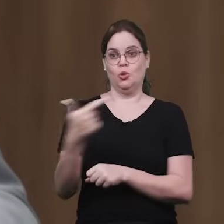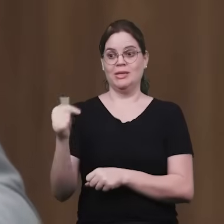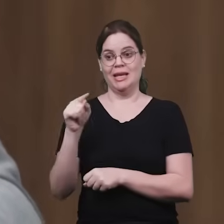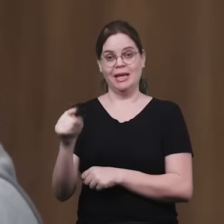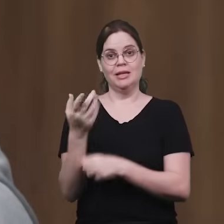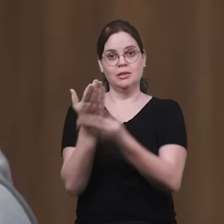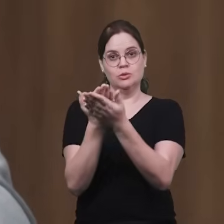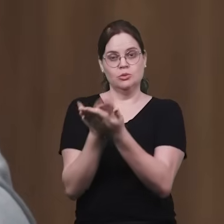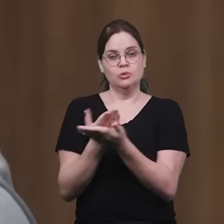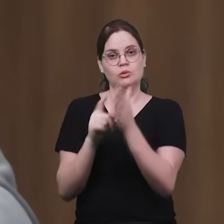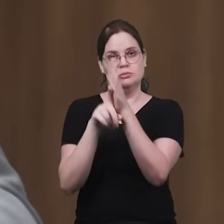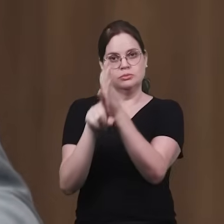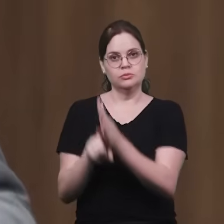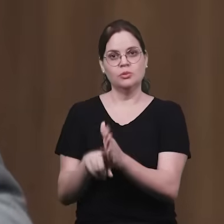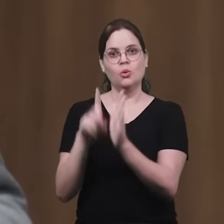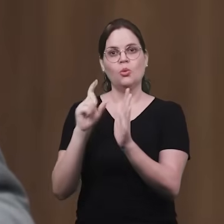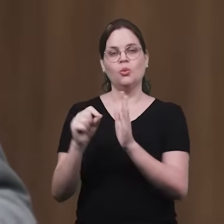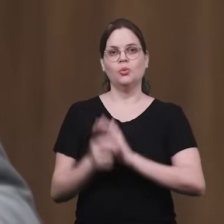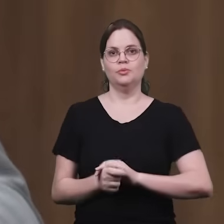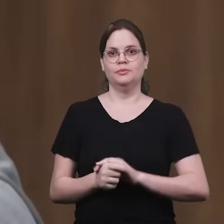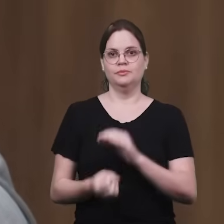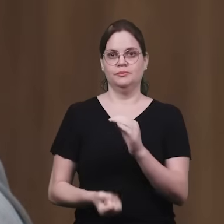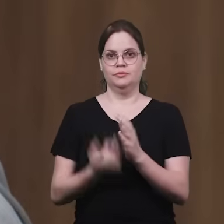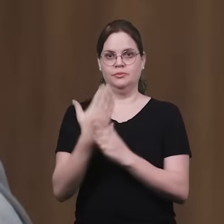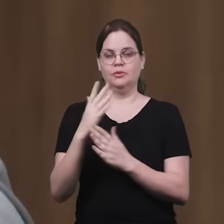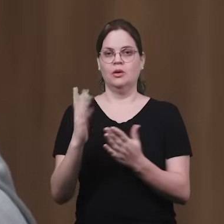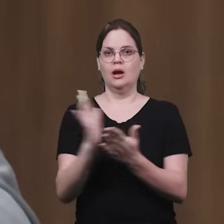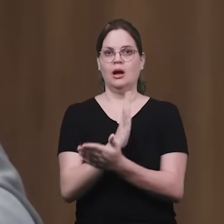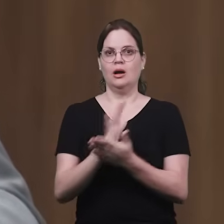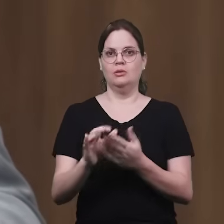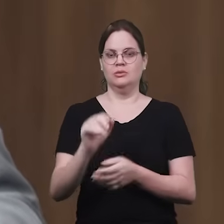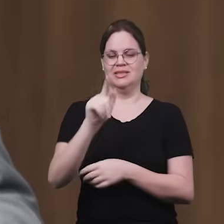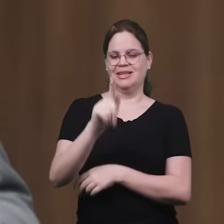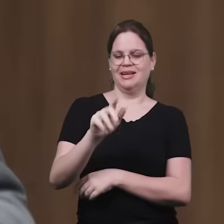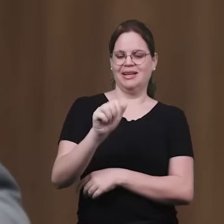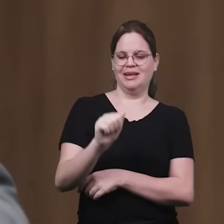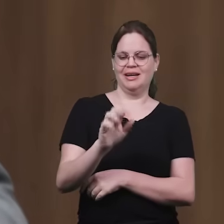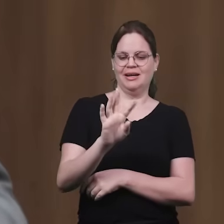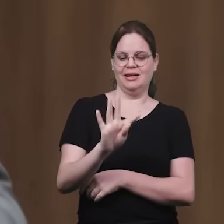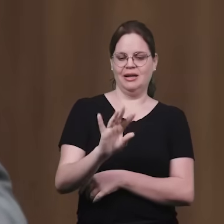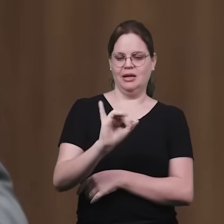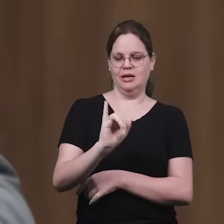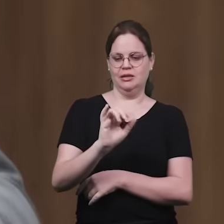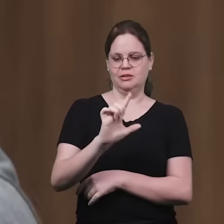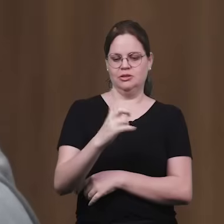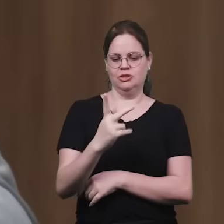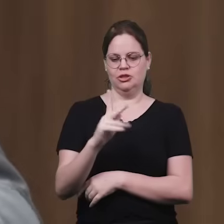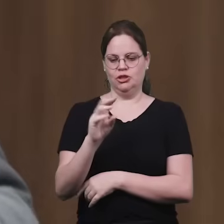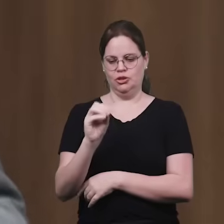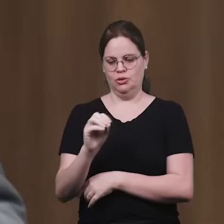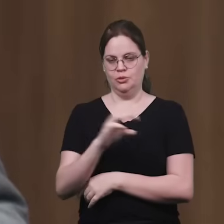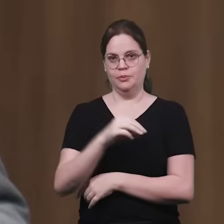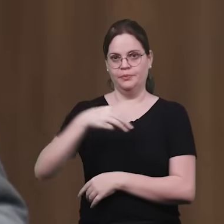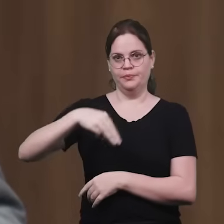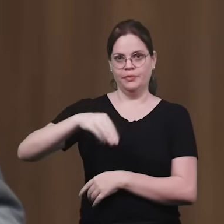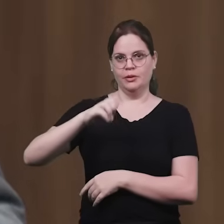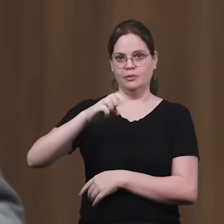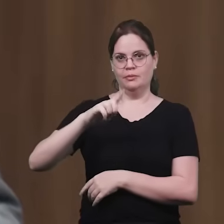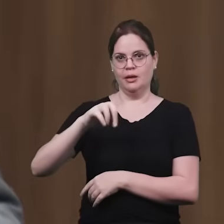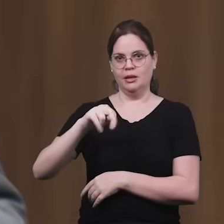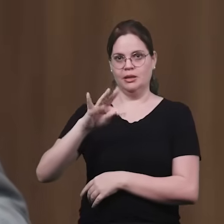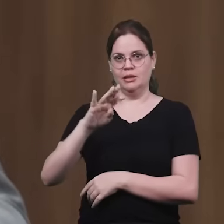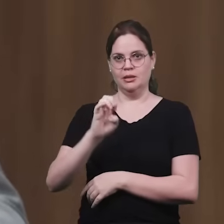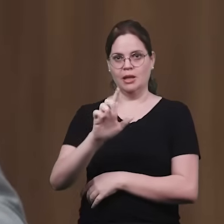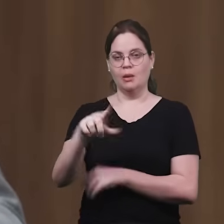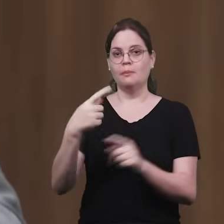estudiosos que desenvolveu e que elaborou os chamados gatilhos mentais. E tem esse nome de gatilho mental porque é exatamente